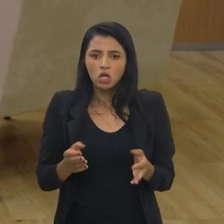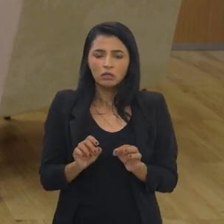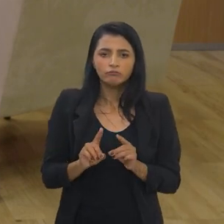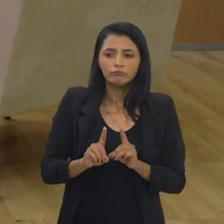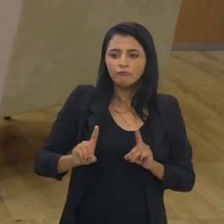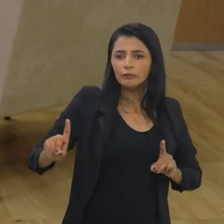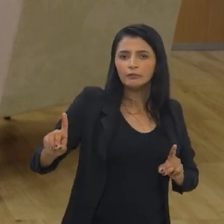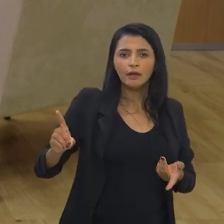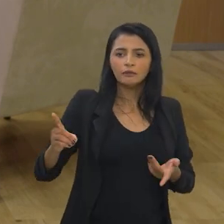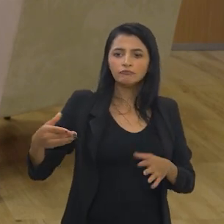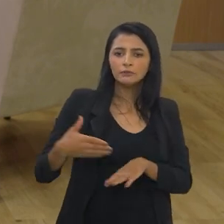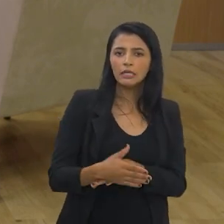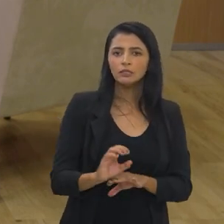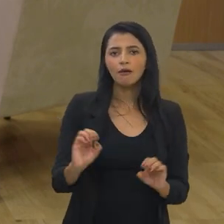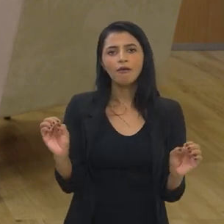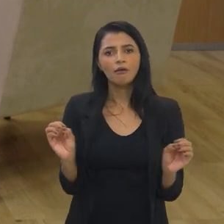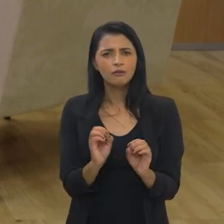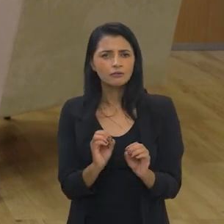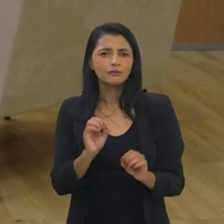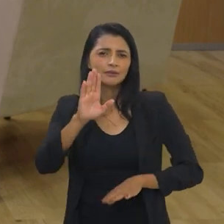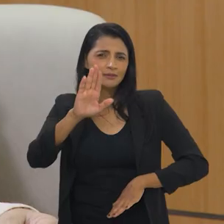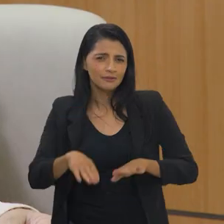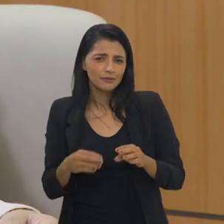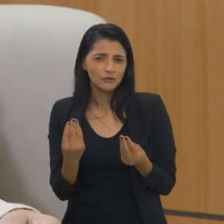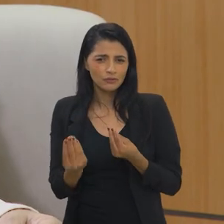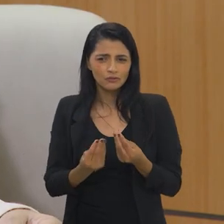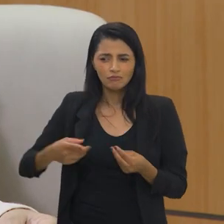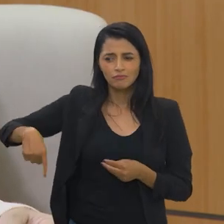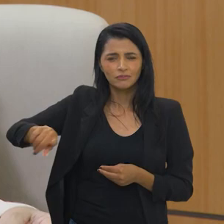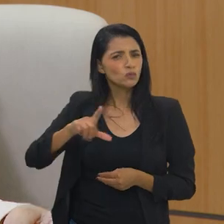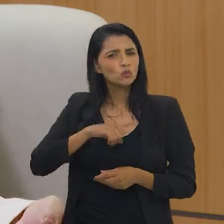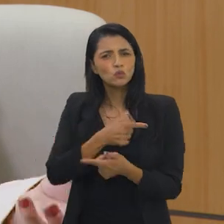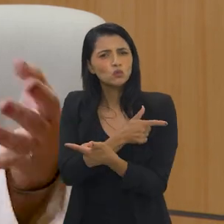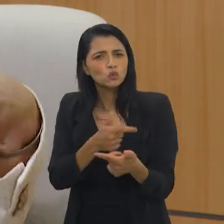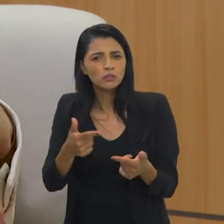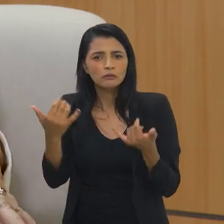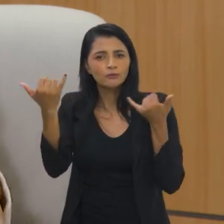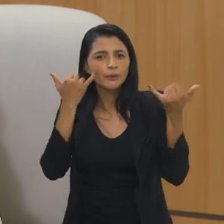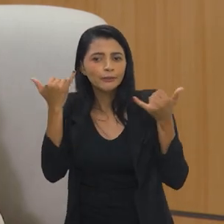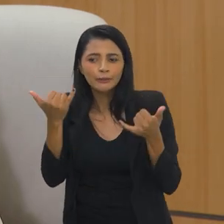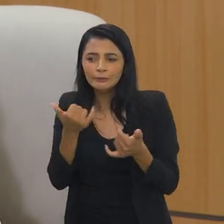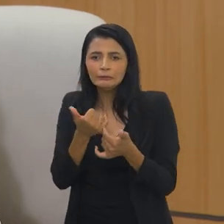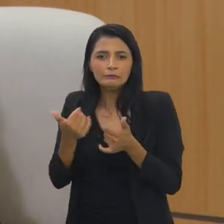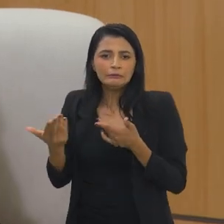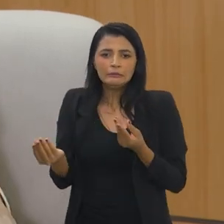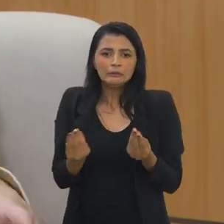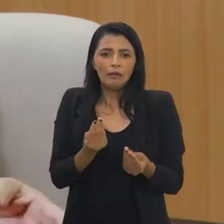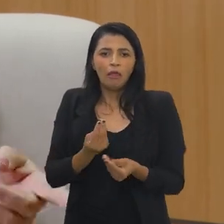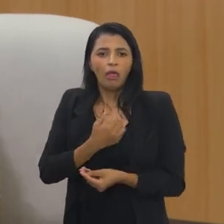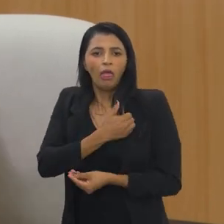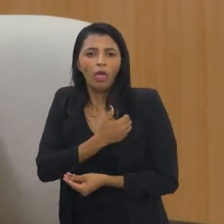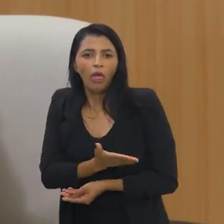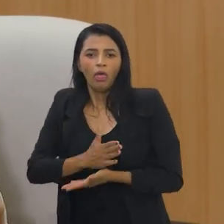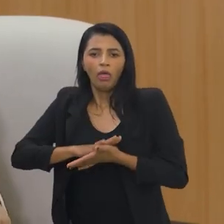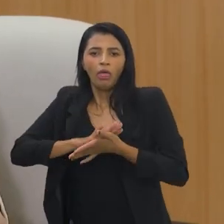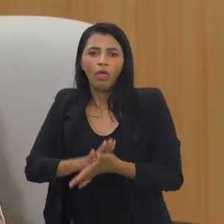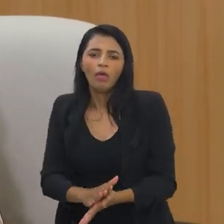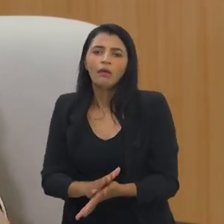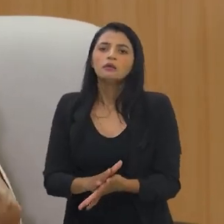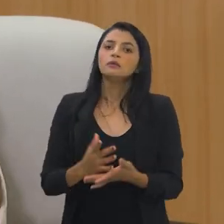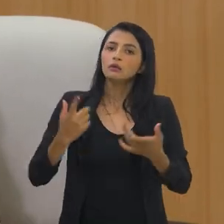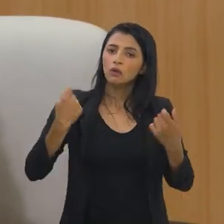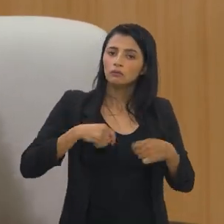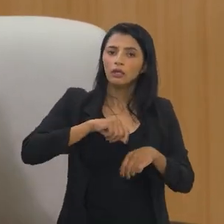completamente isoladas e sem acesso é porque muitas vezes elas não têm acesso à informação elas são